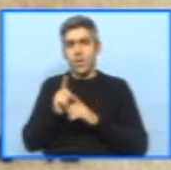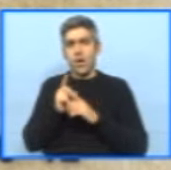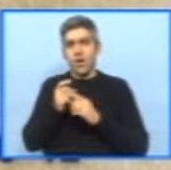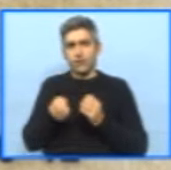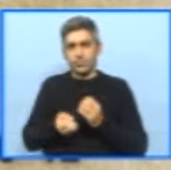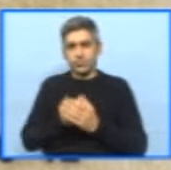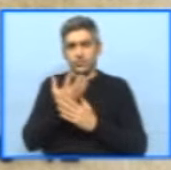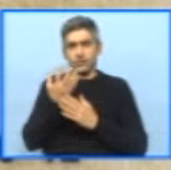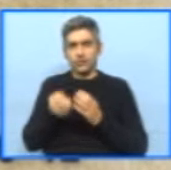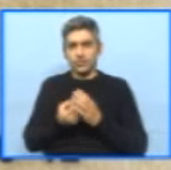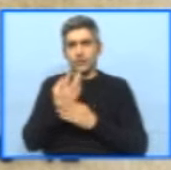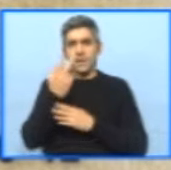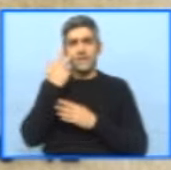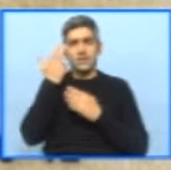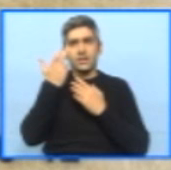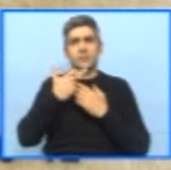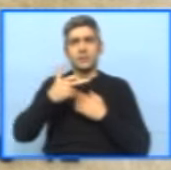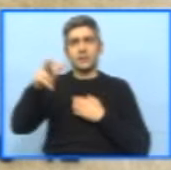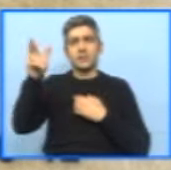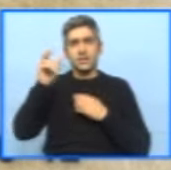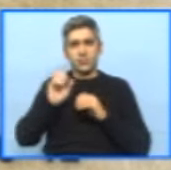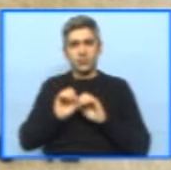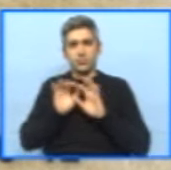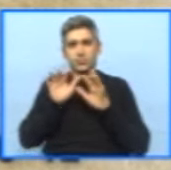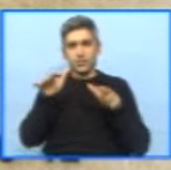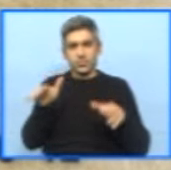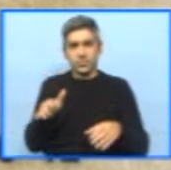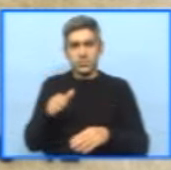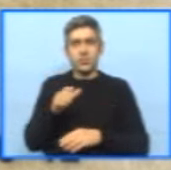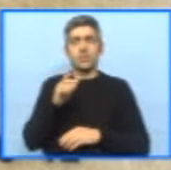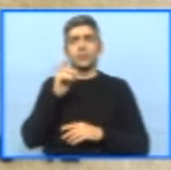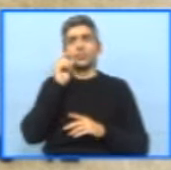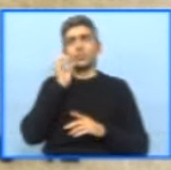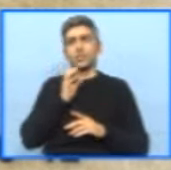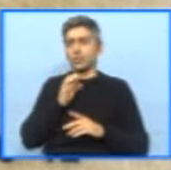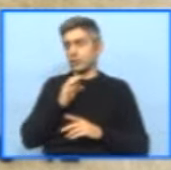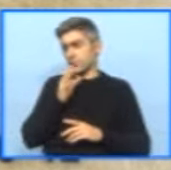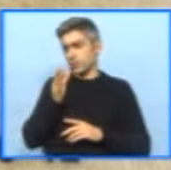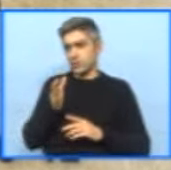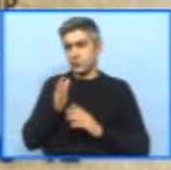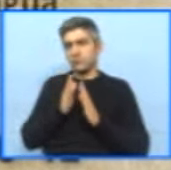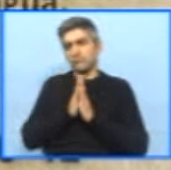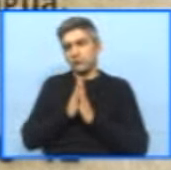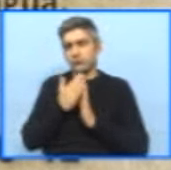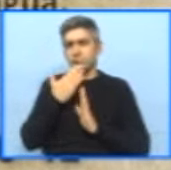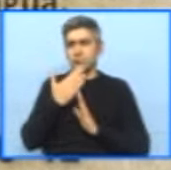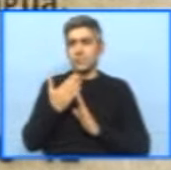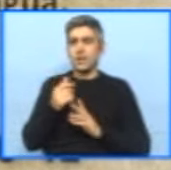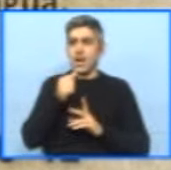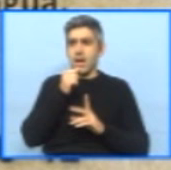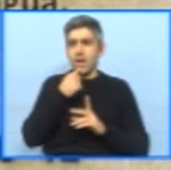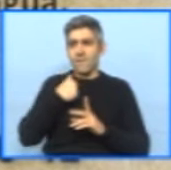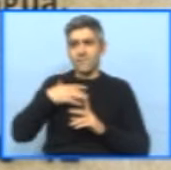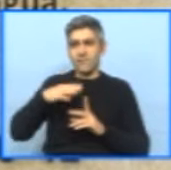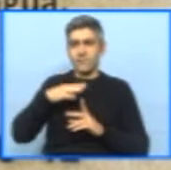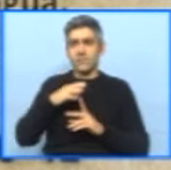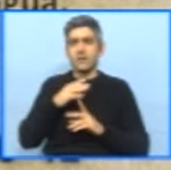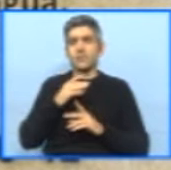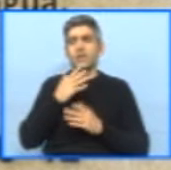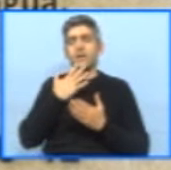que jorra para a vida eterna." "Senhor", suplicou a mulher, "dá-me dessa água, para que eu não sinta